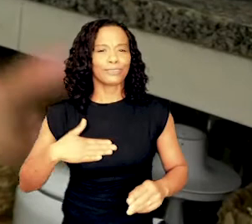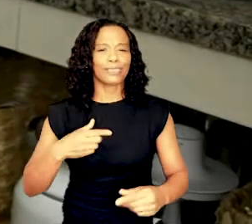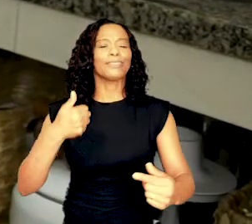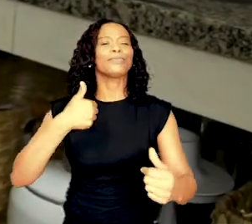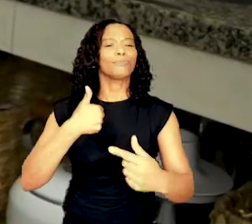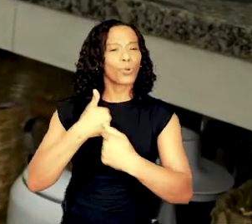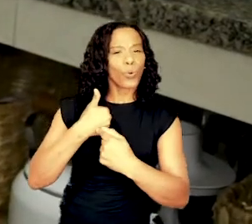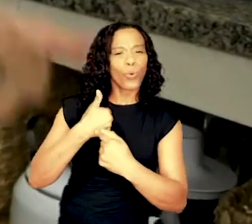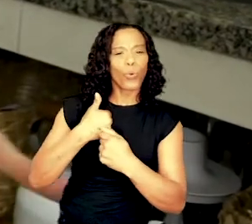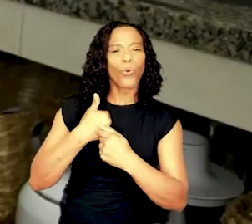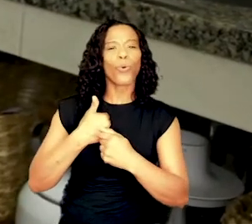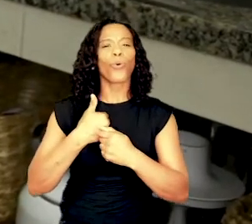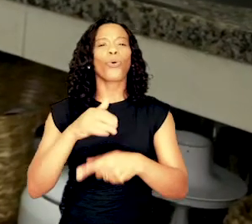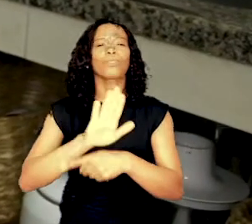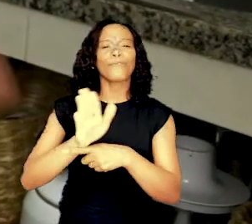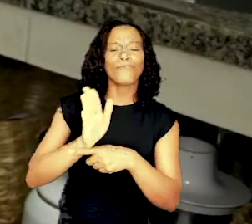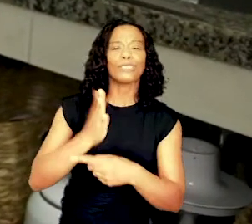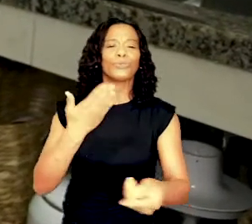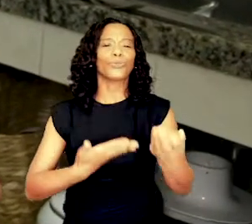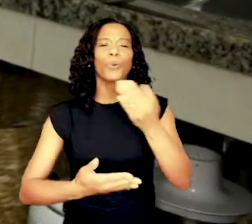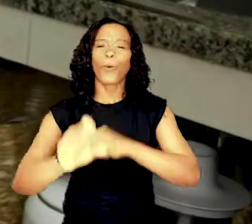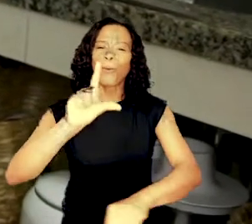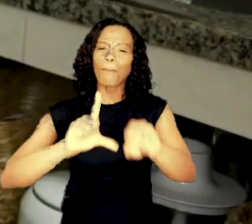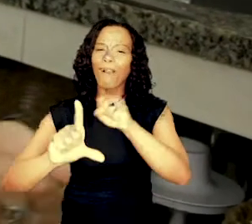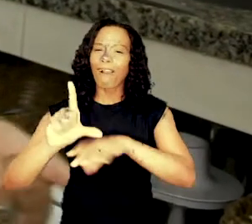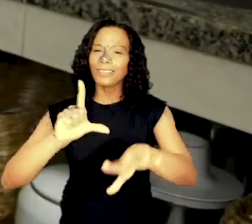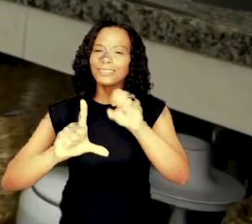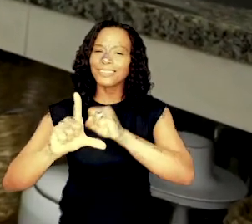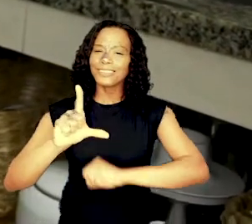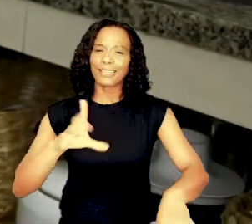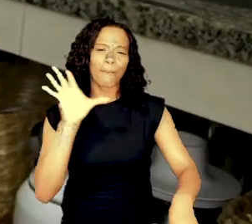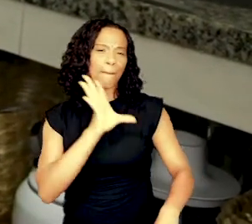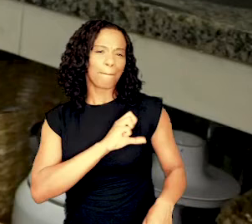tenham gostado. Curte o vídeo, compartilha com o pessoal,